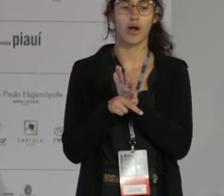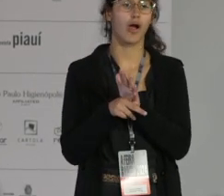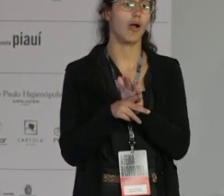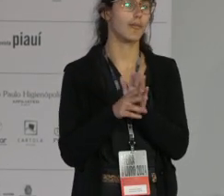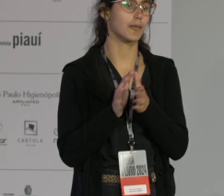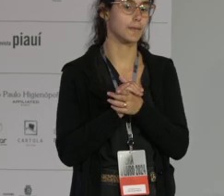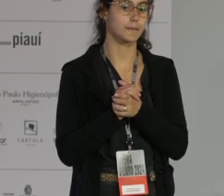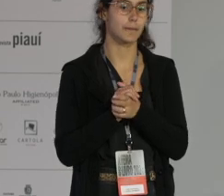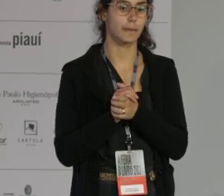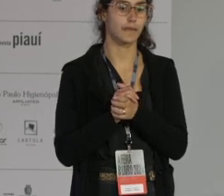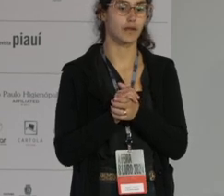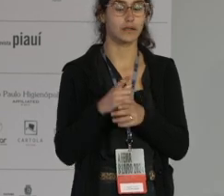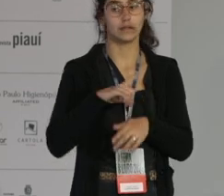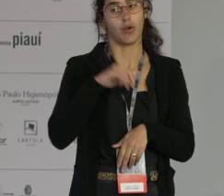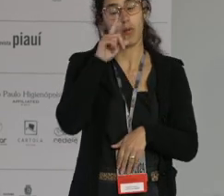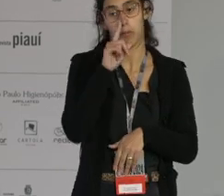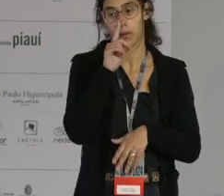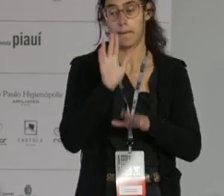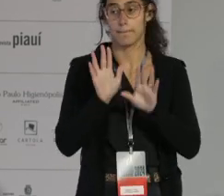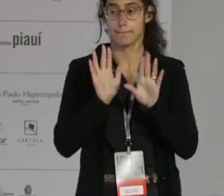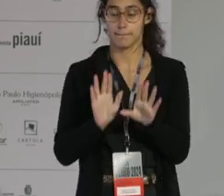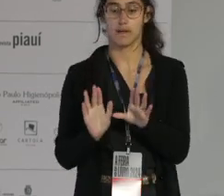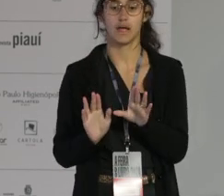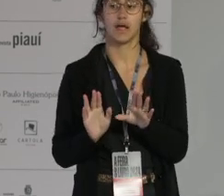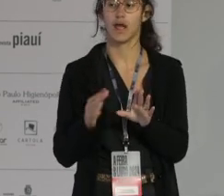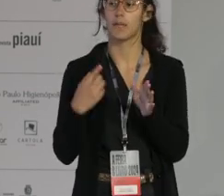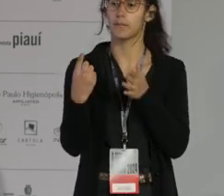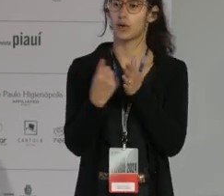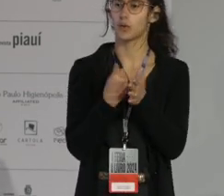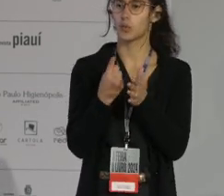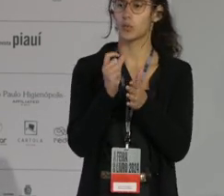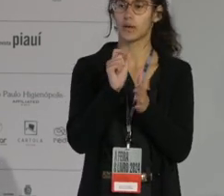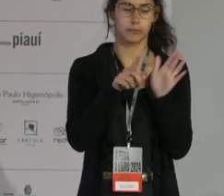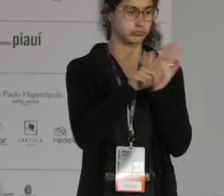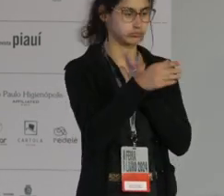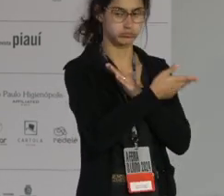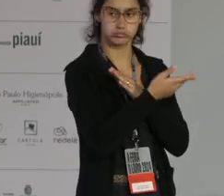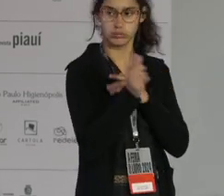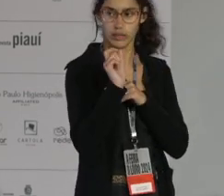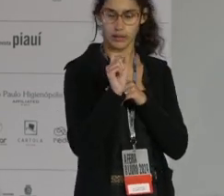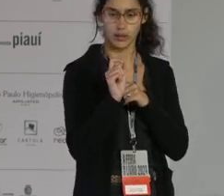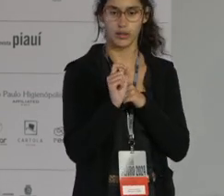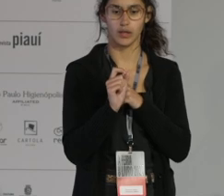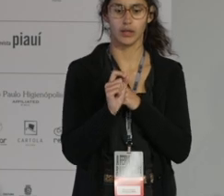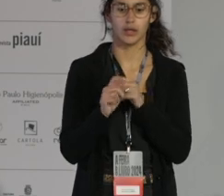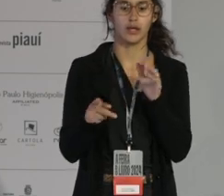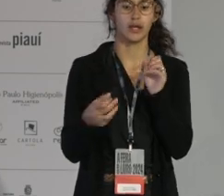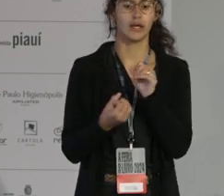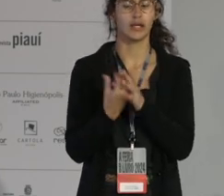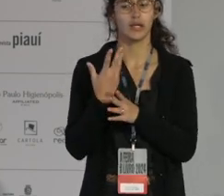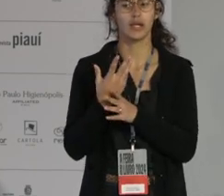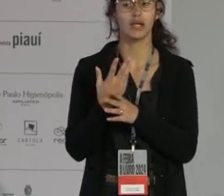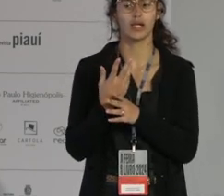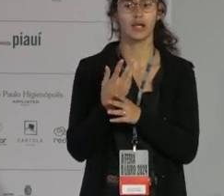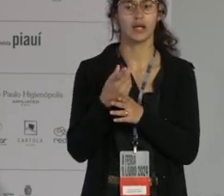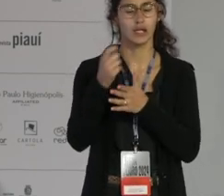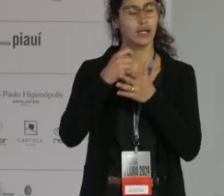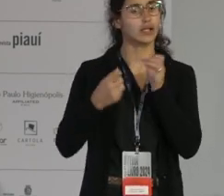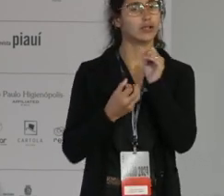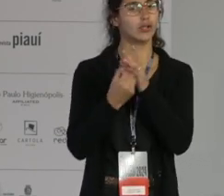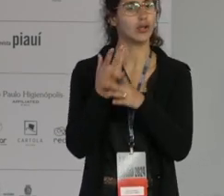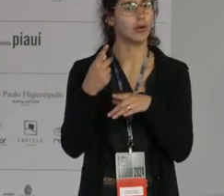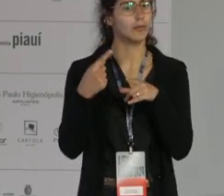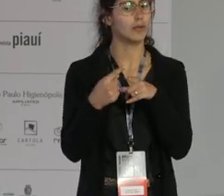corre algum tipo de risco. Então, mas assim, mas a minha pergunta é, assim, a escrita criativa, né? Porque